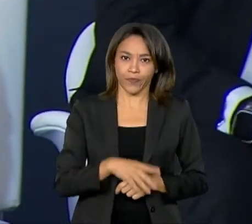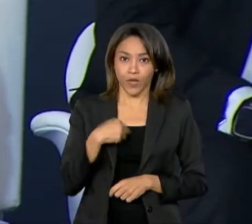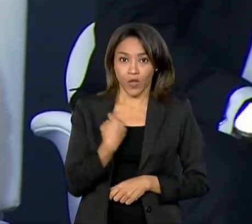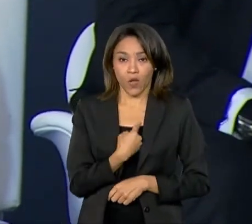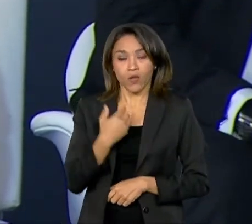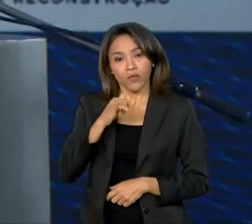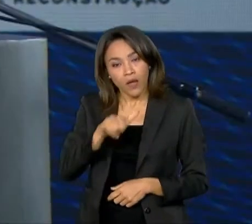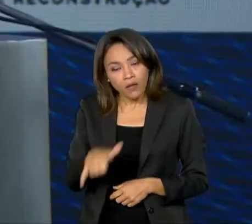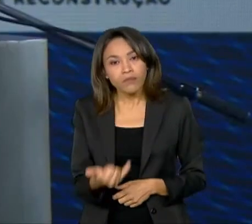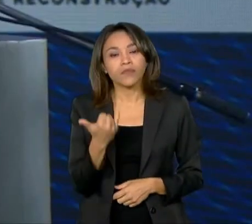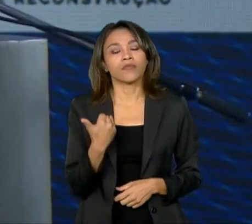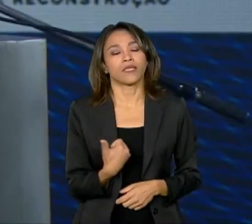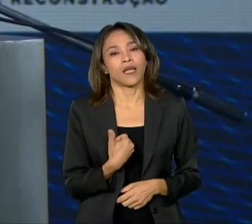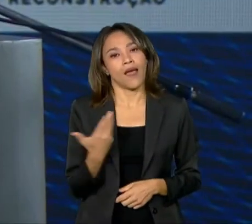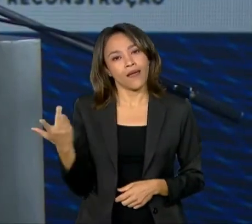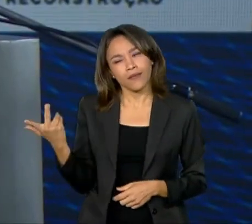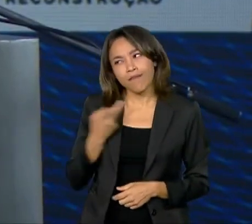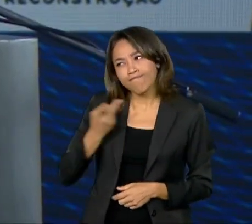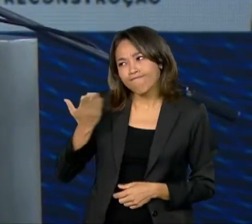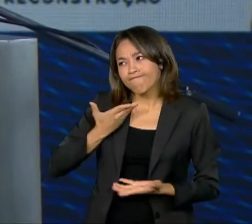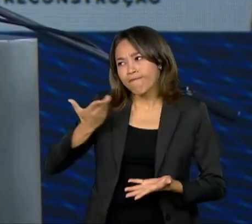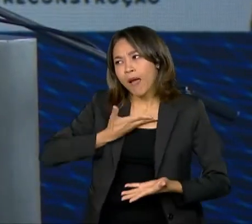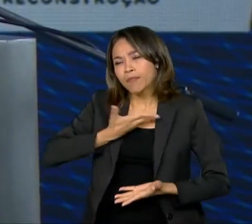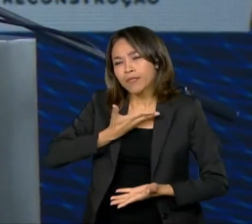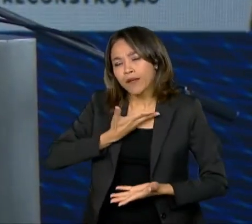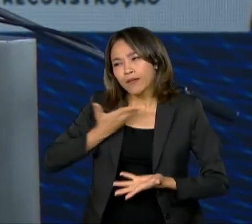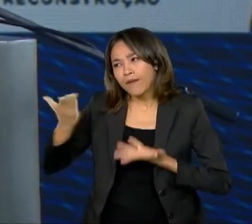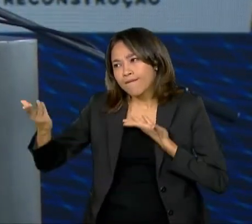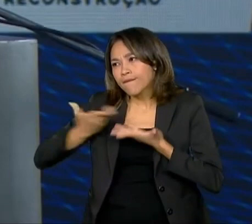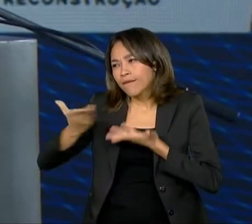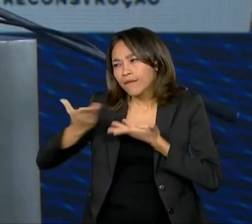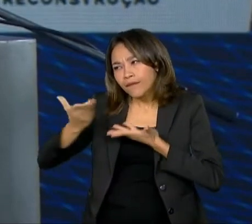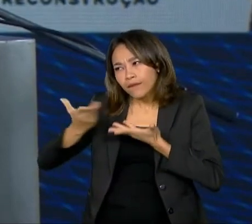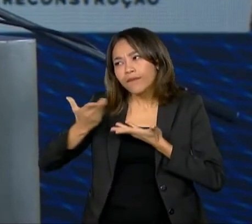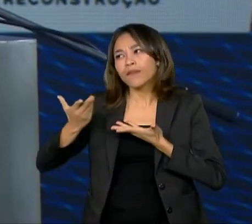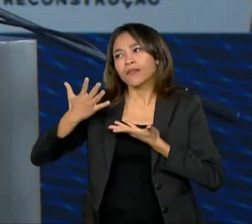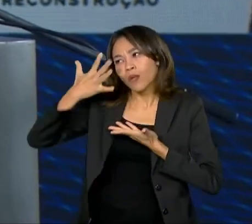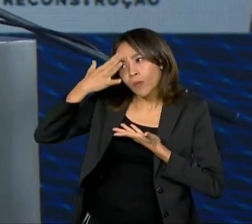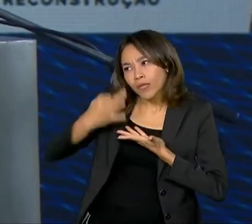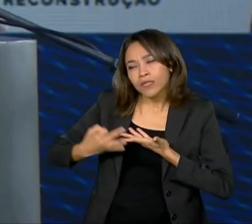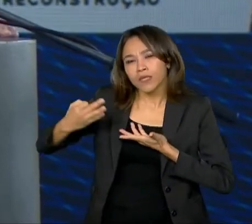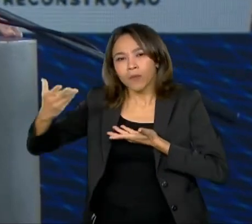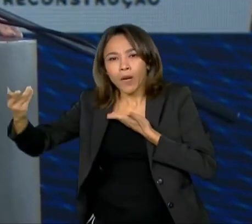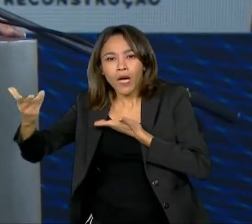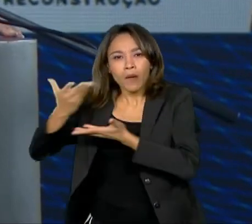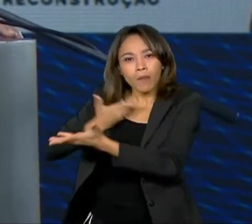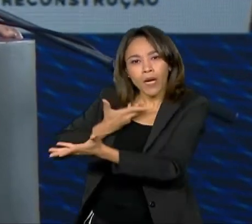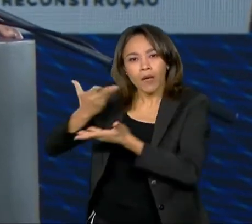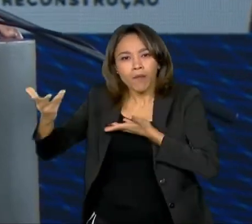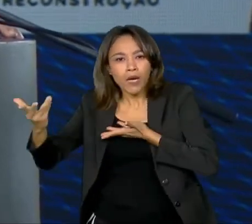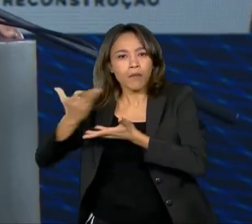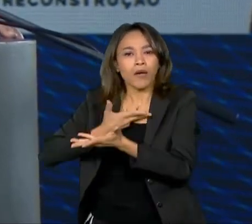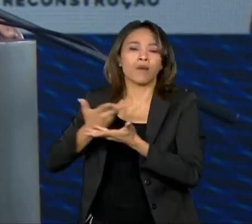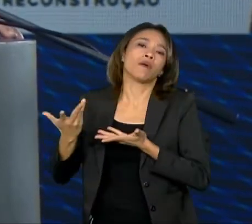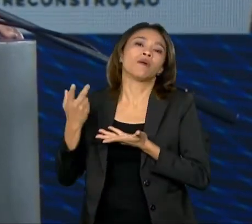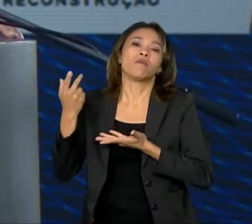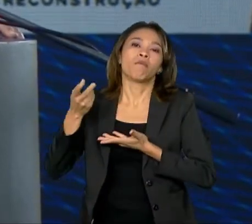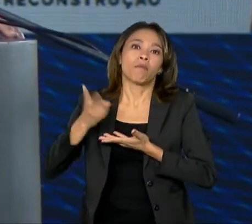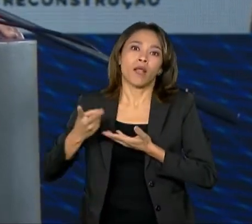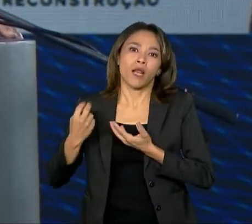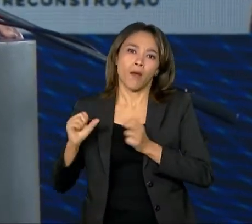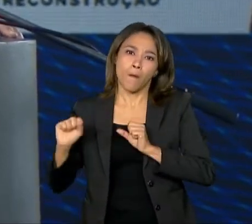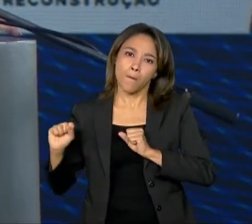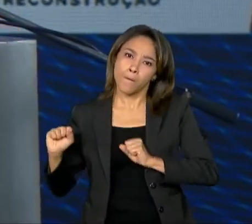aproveitar essa amizade esse entendimento para que a gente possa fortalecer os dois